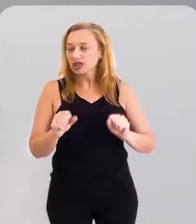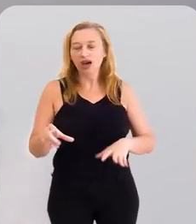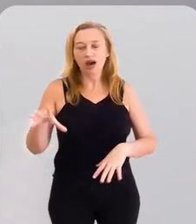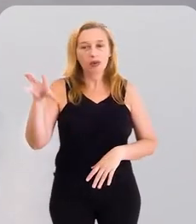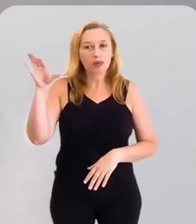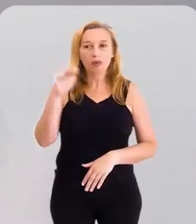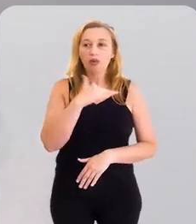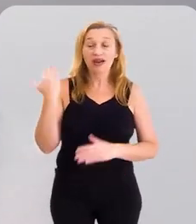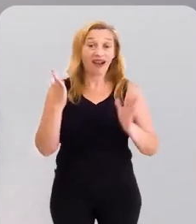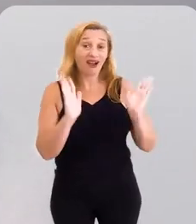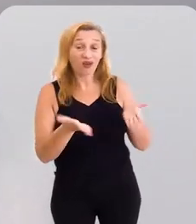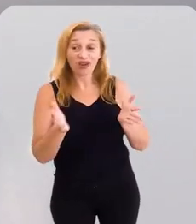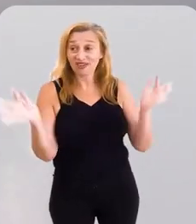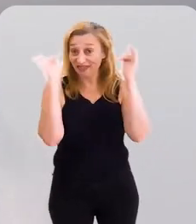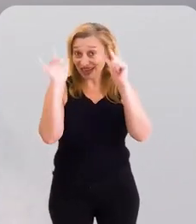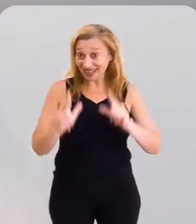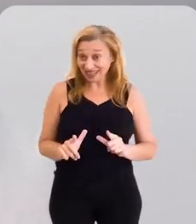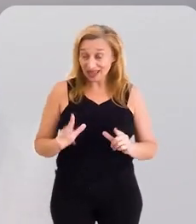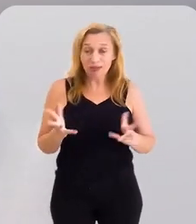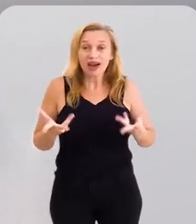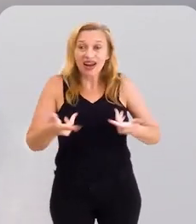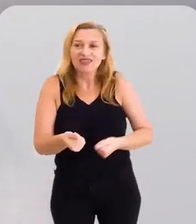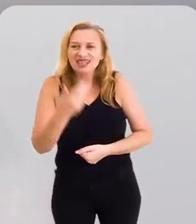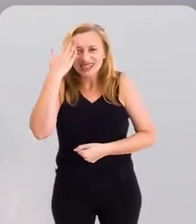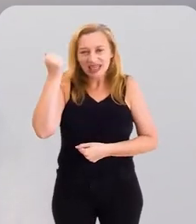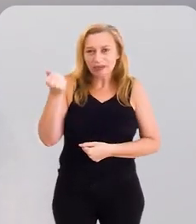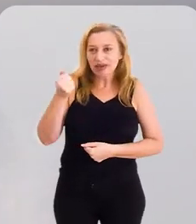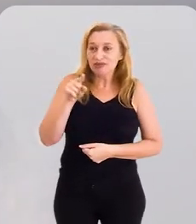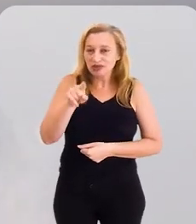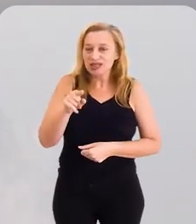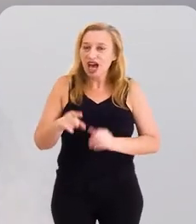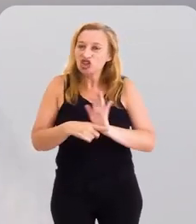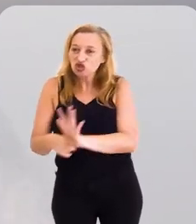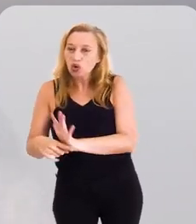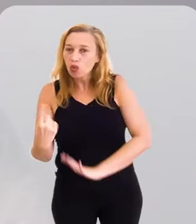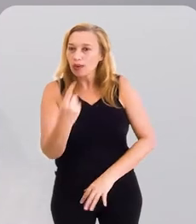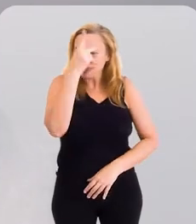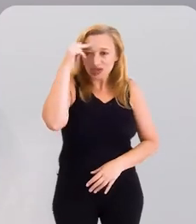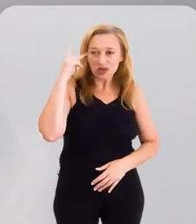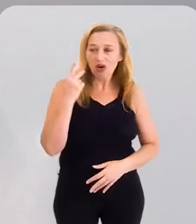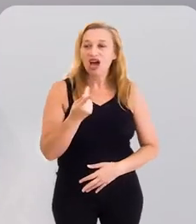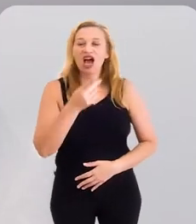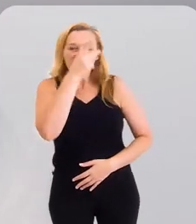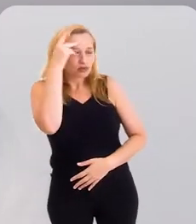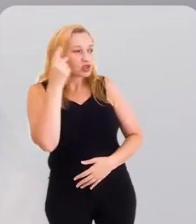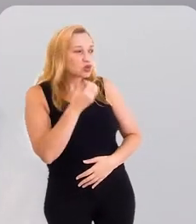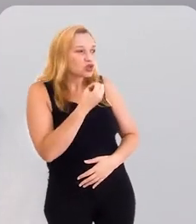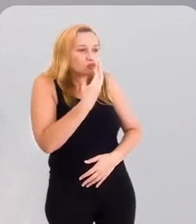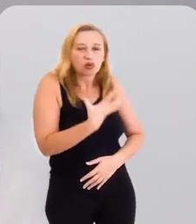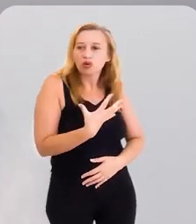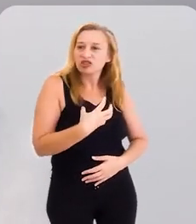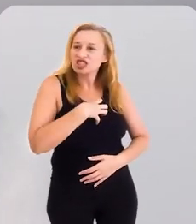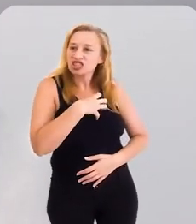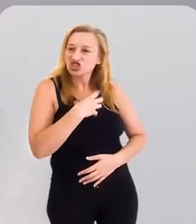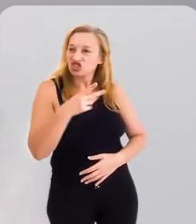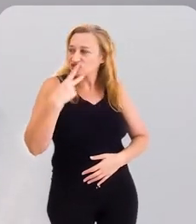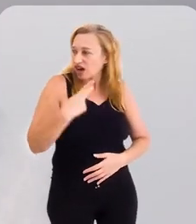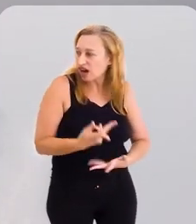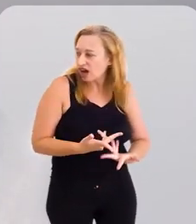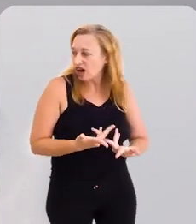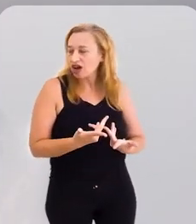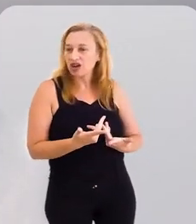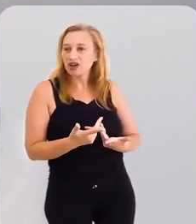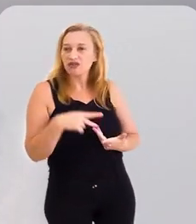com céus e terra, quites, porque é uma maravilha saber que você fez isso por alguém. Então, as pessoas são muito positivas no sentido de